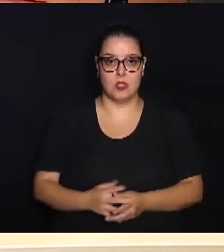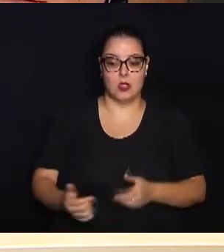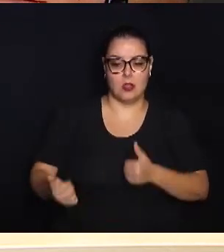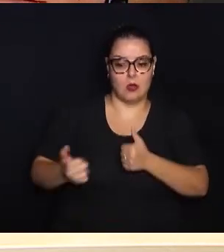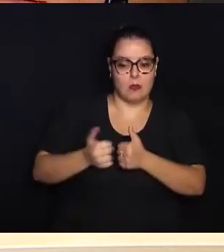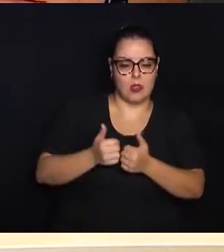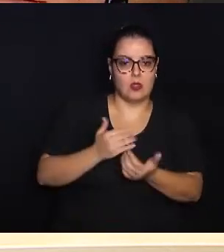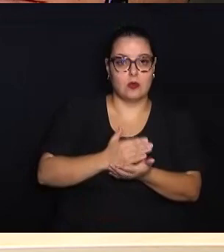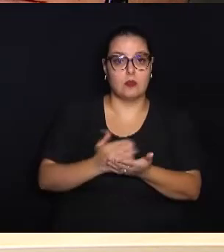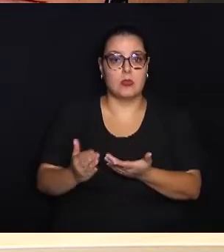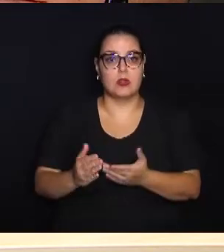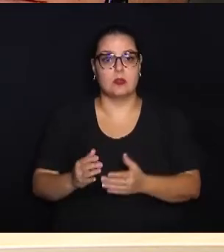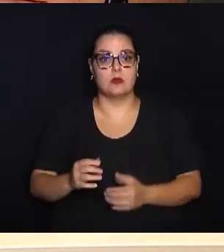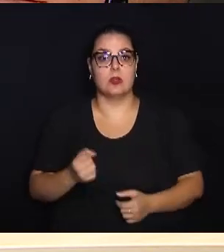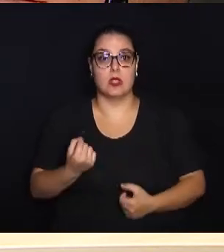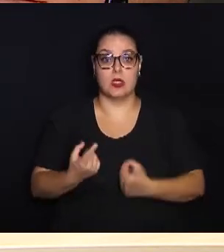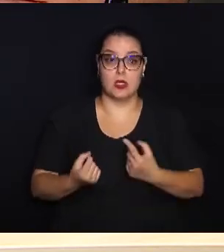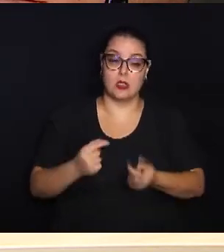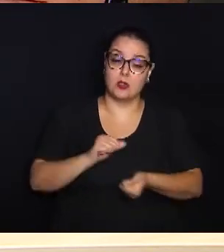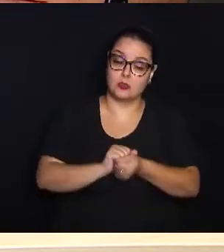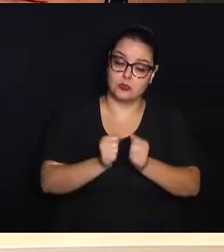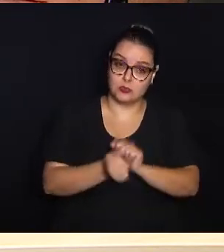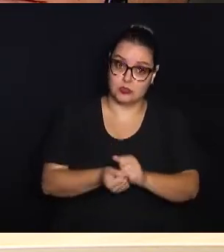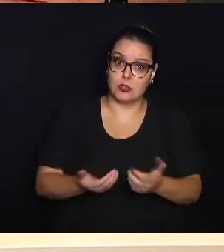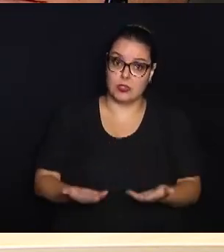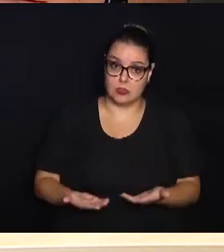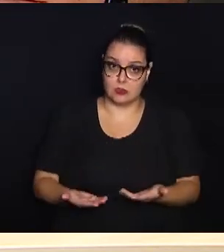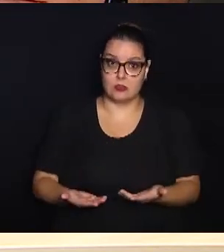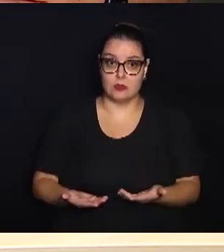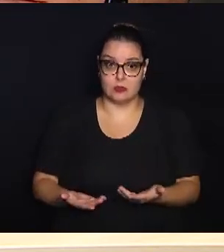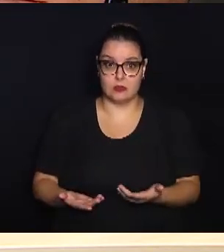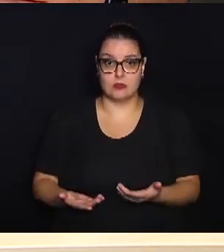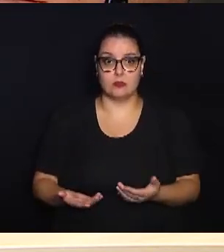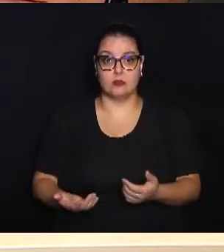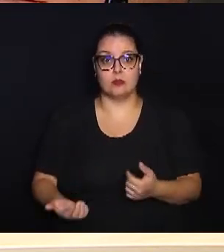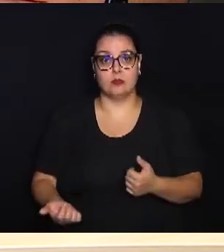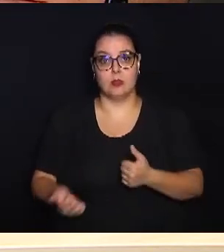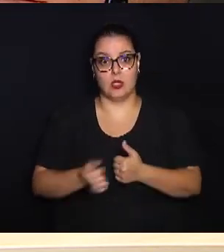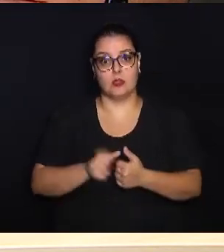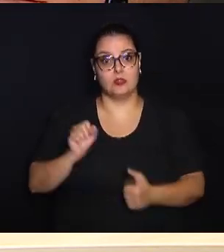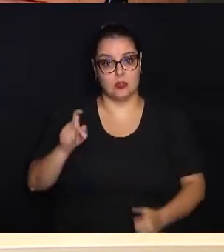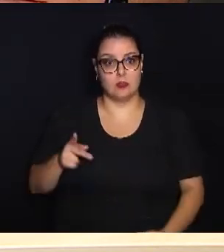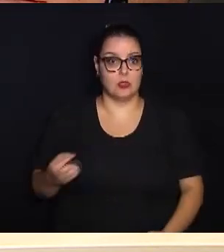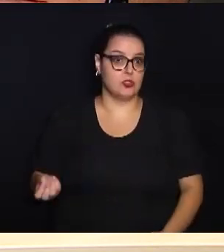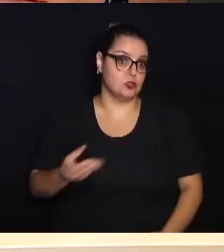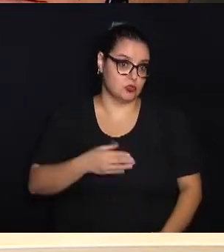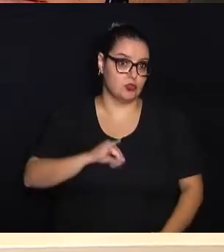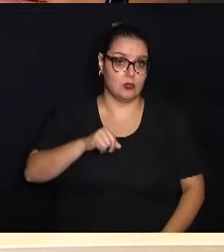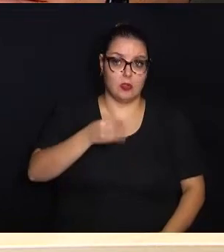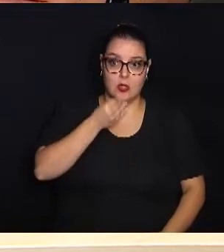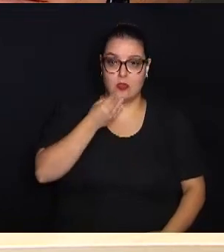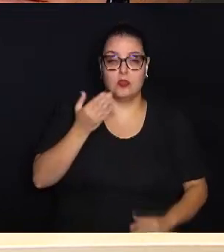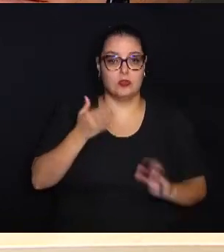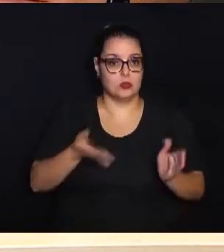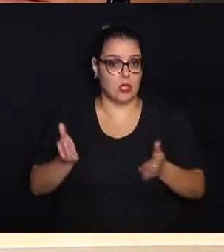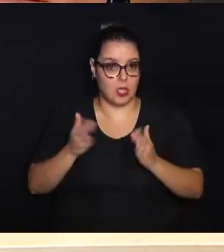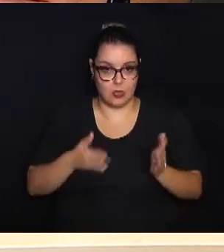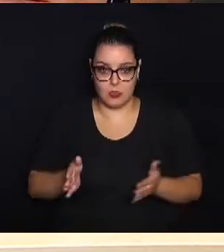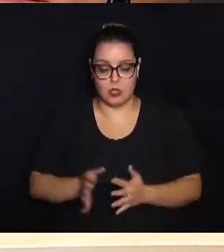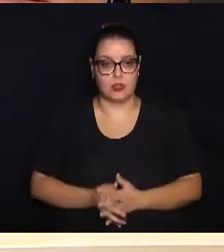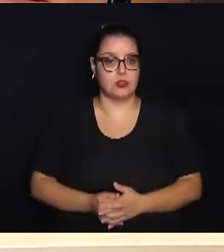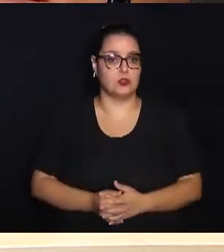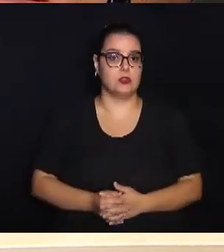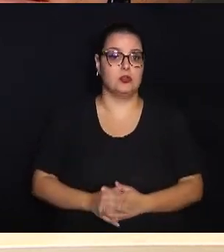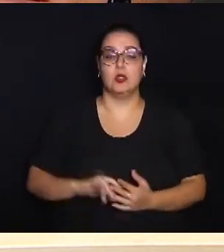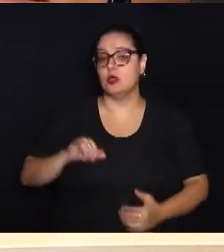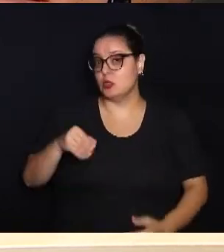na véspera ali, começar a fazer alguns ajustes, tanto na procura de novas oportunidades em termos de promoção, em